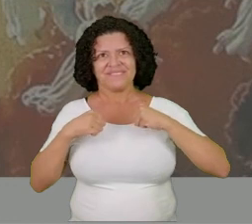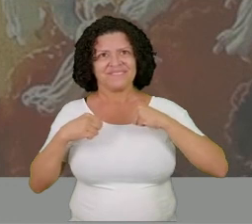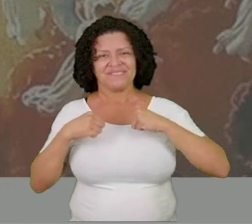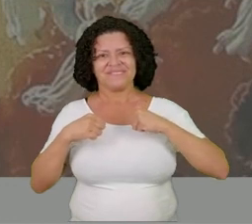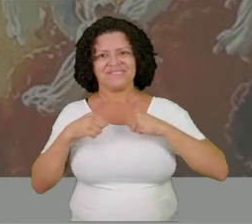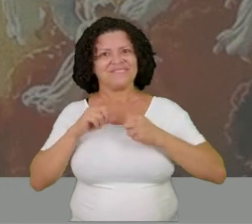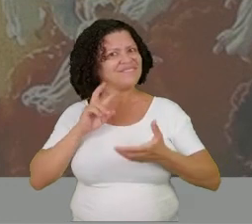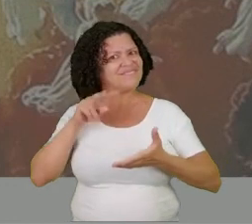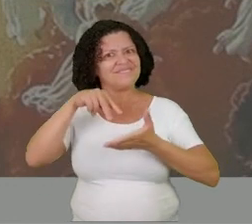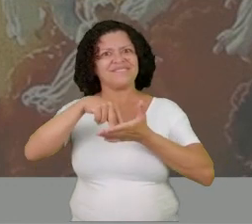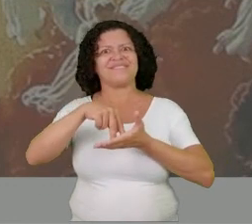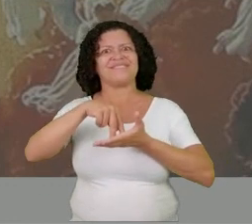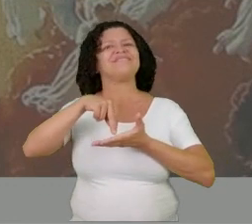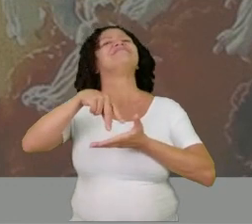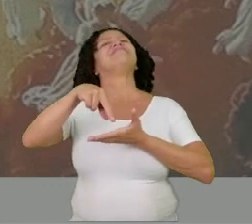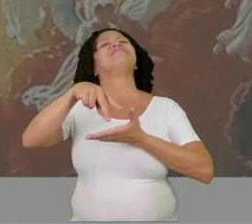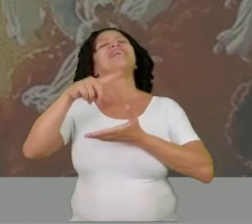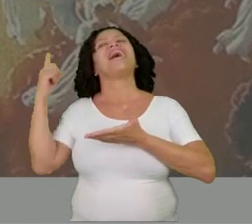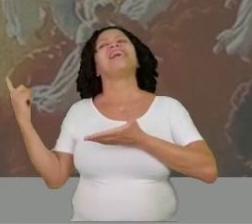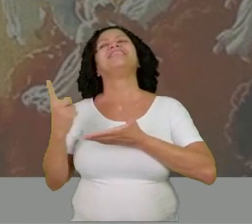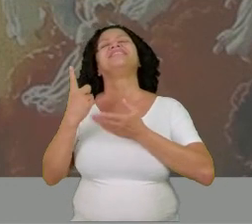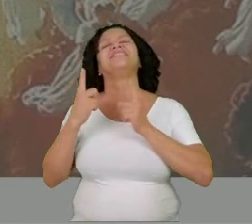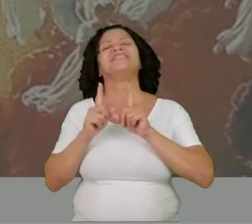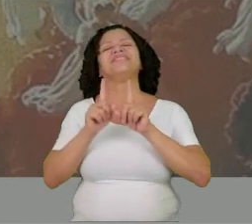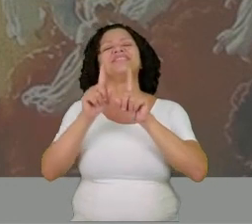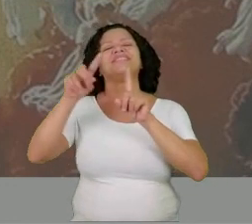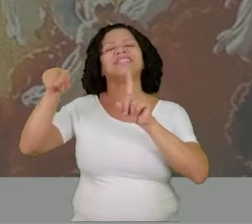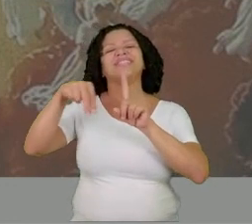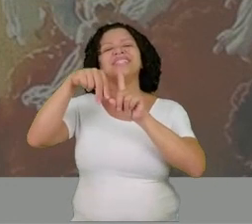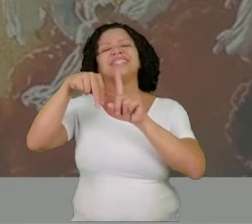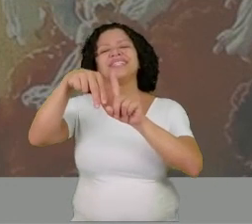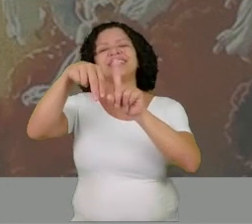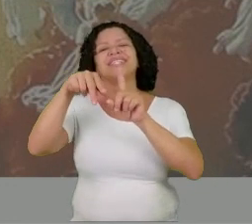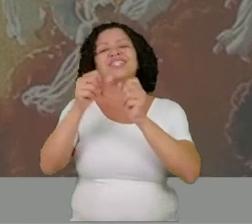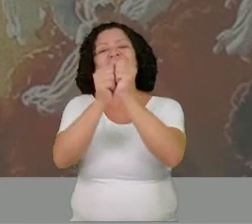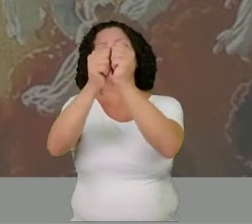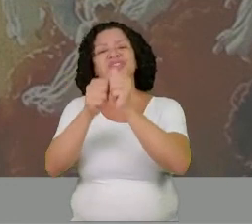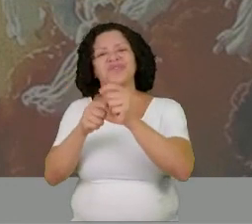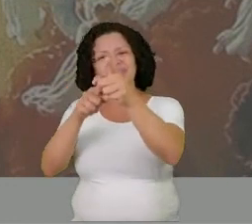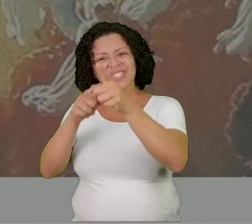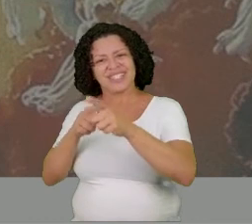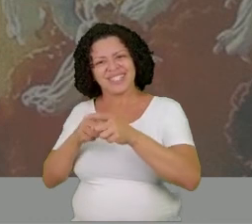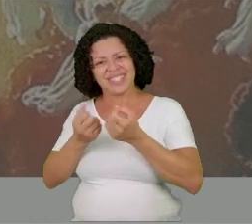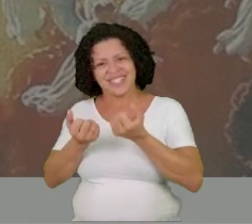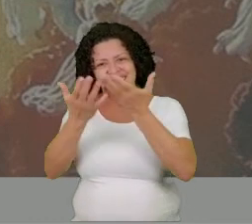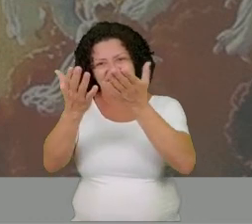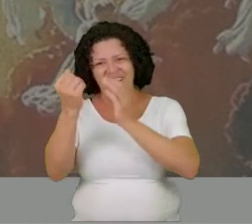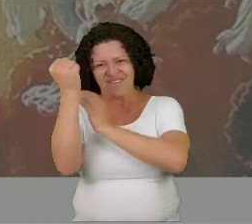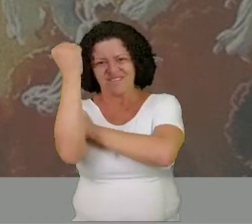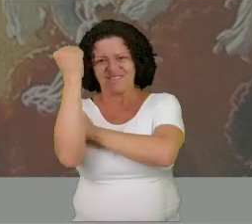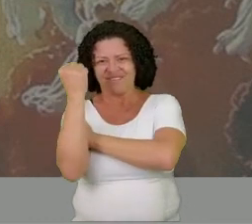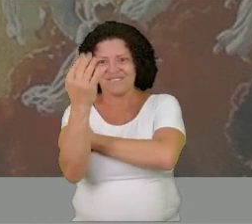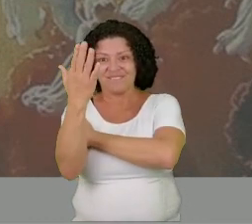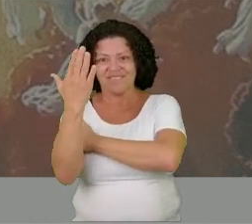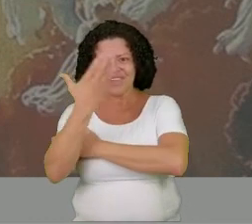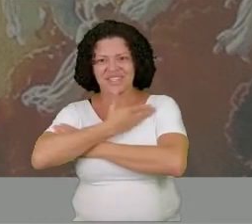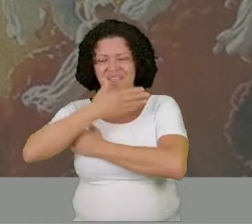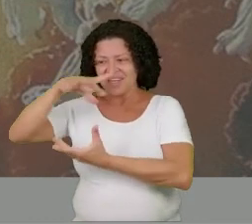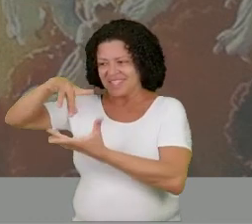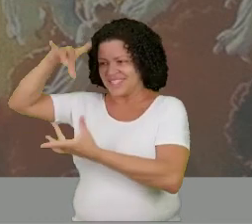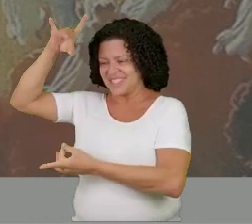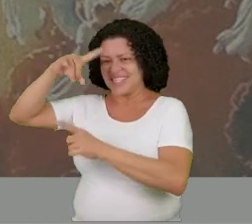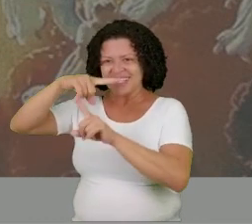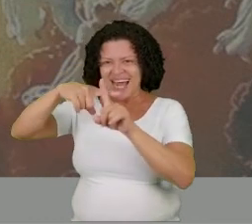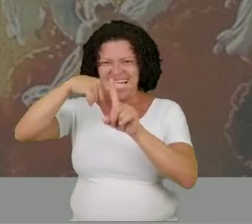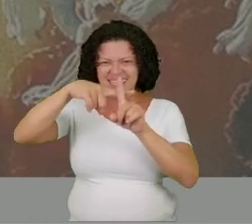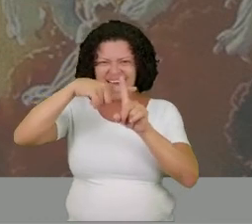mover, a gente precisa dar esse passo e eles estarão conosco, nos dando as forças, as